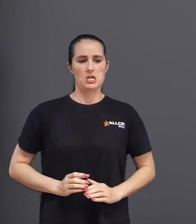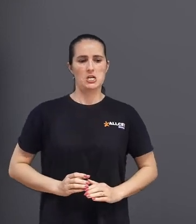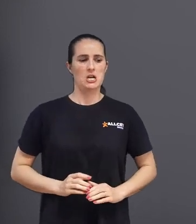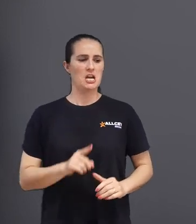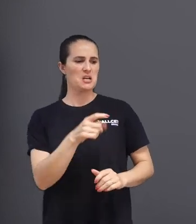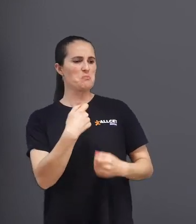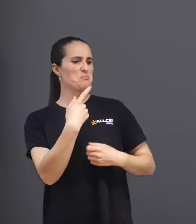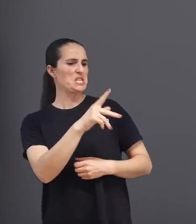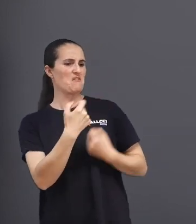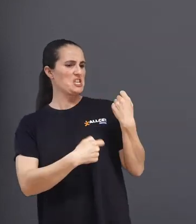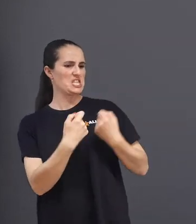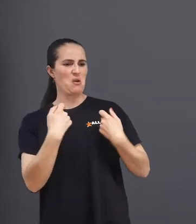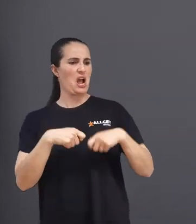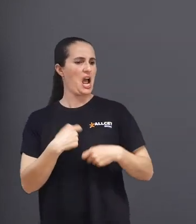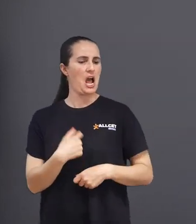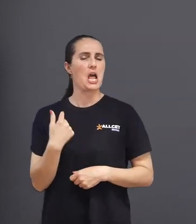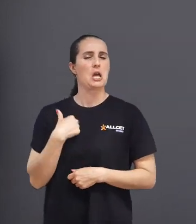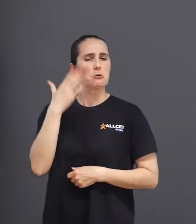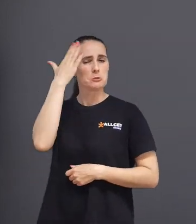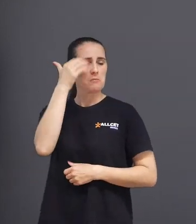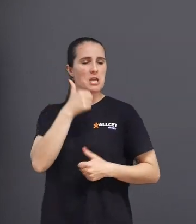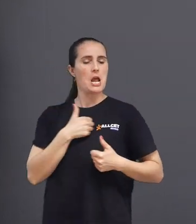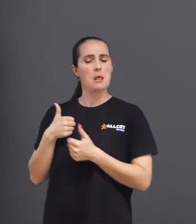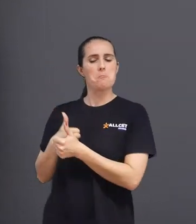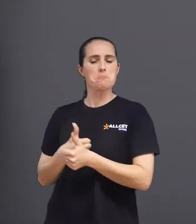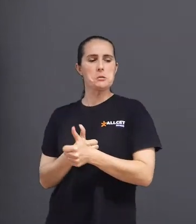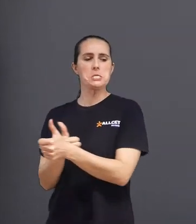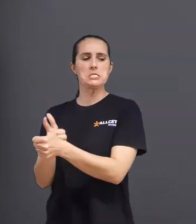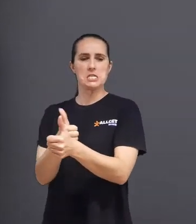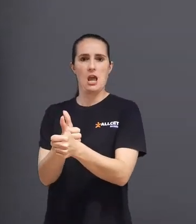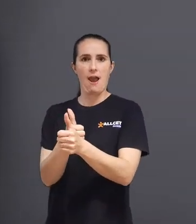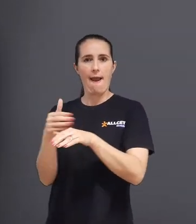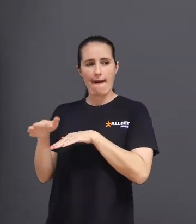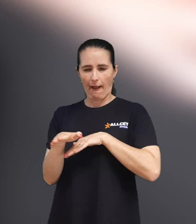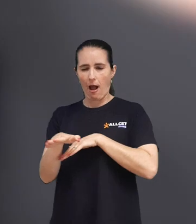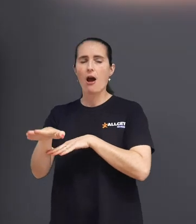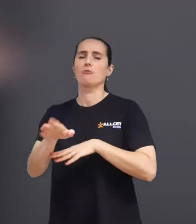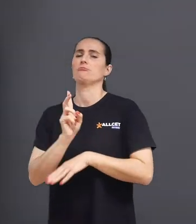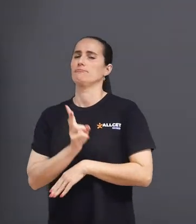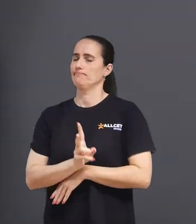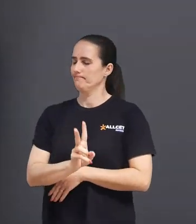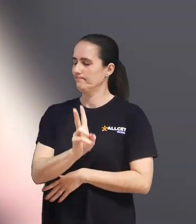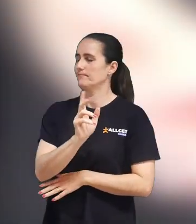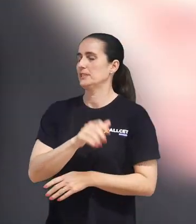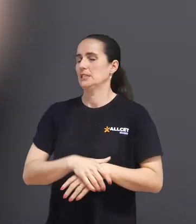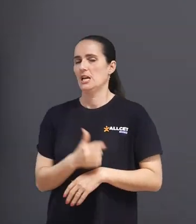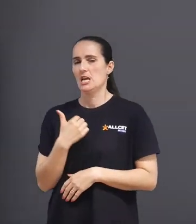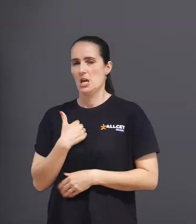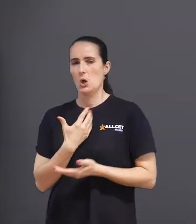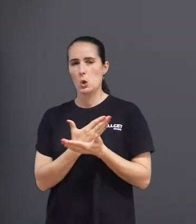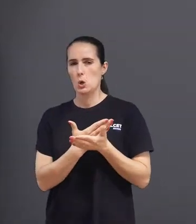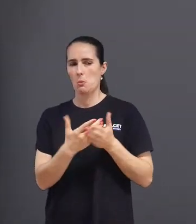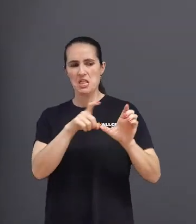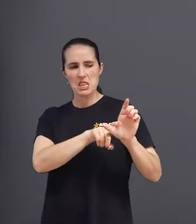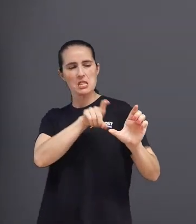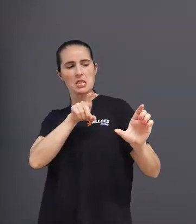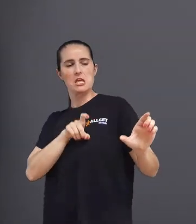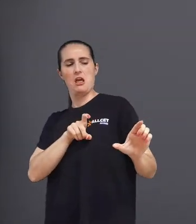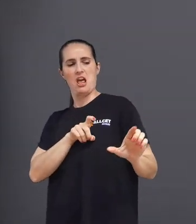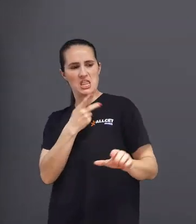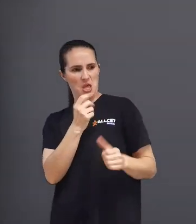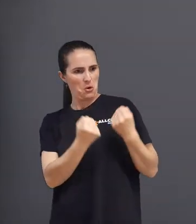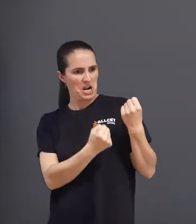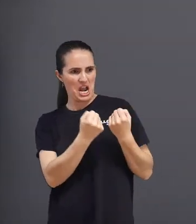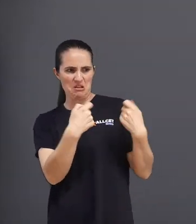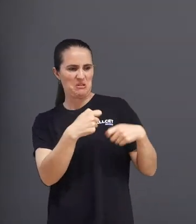inclusive às vezes tinha mensagem no celular dele. Aí ele falava, não quero nada com ela, elas que estão querendo trocar corrida pro programa,